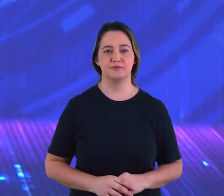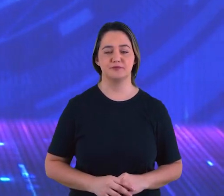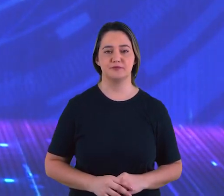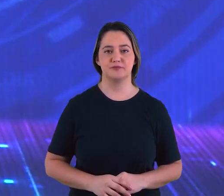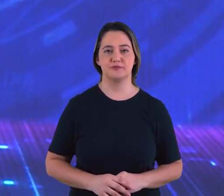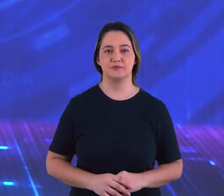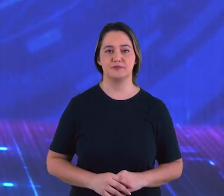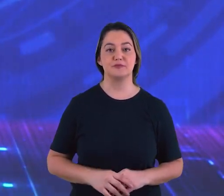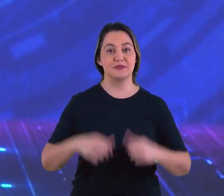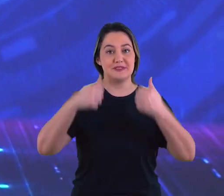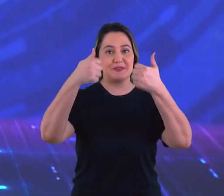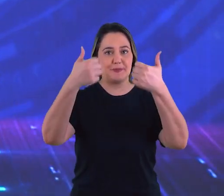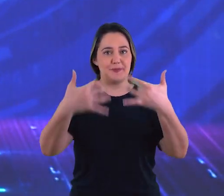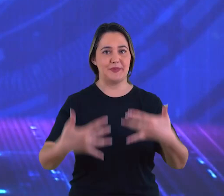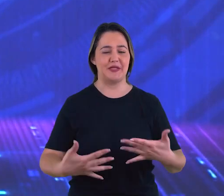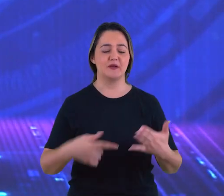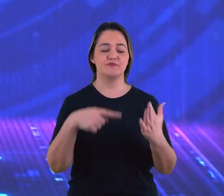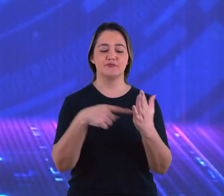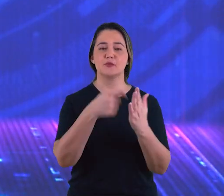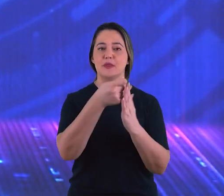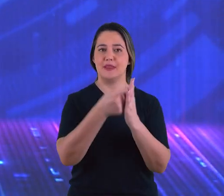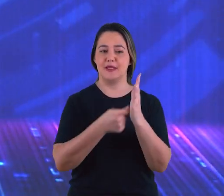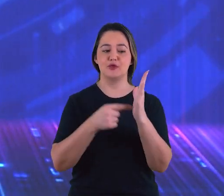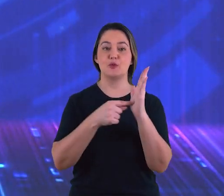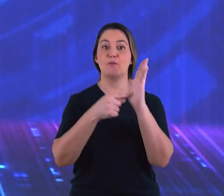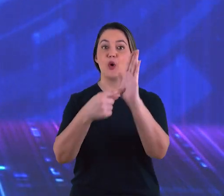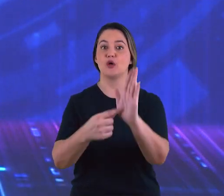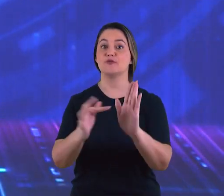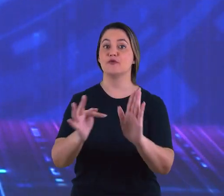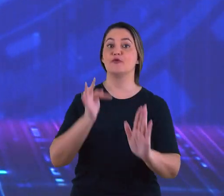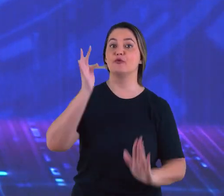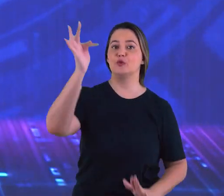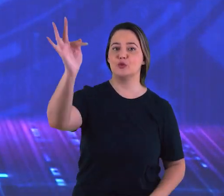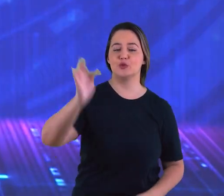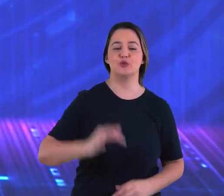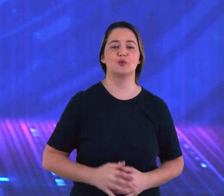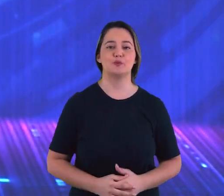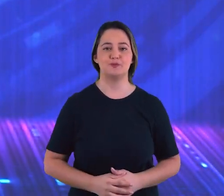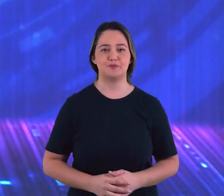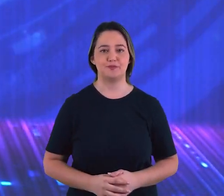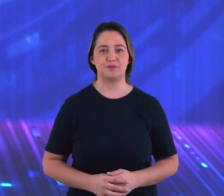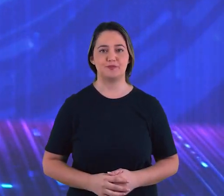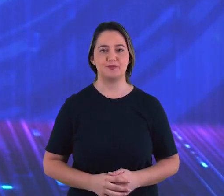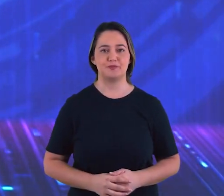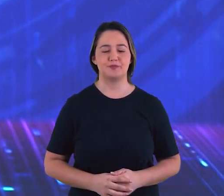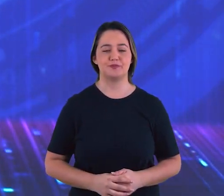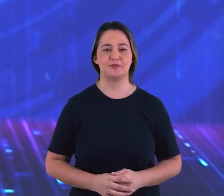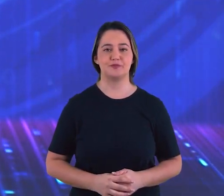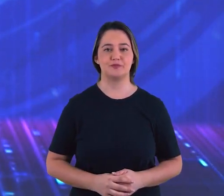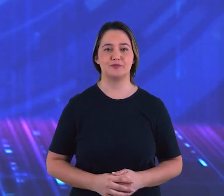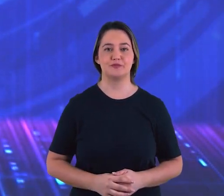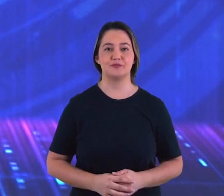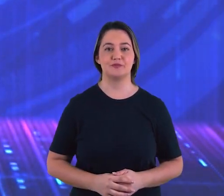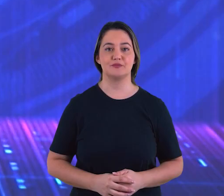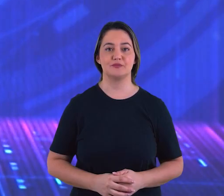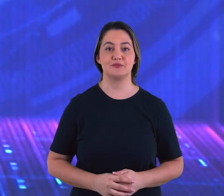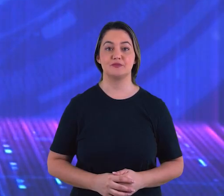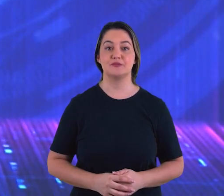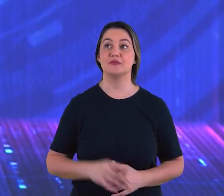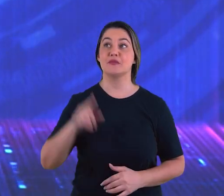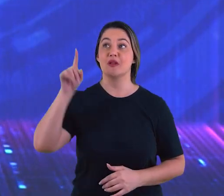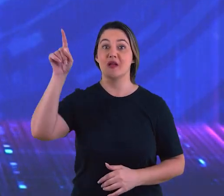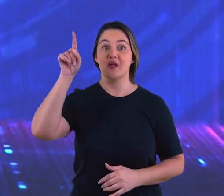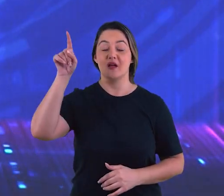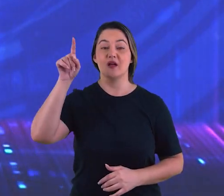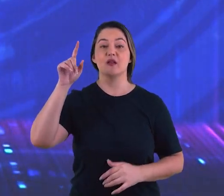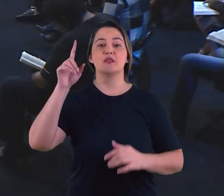Diz assim, esse é um texto que aponta para o futuro. Isaías 25, 8. Tragará a